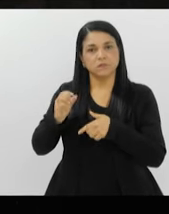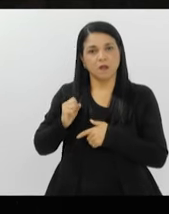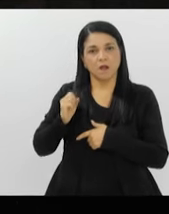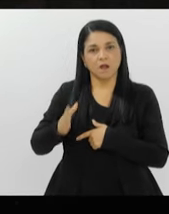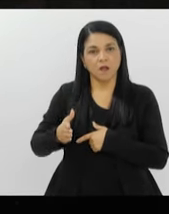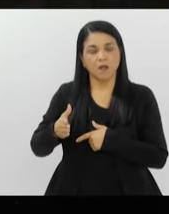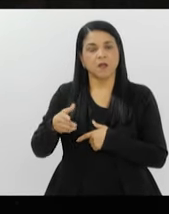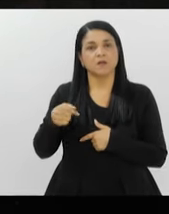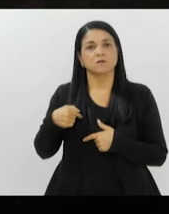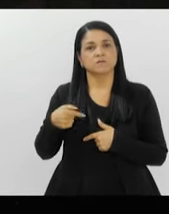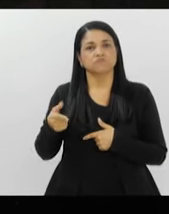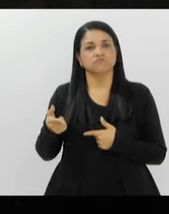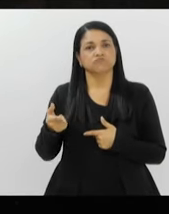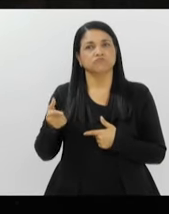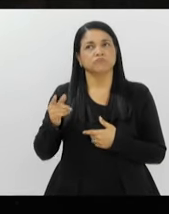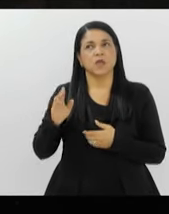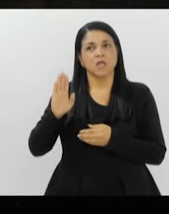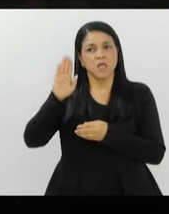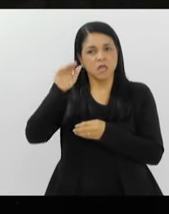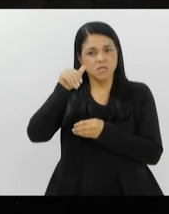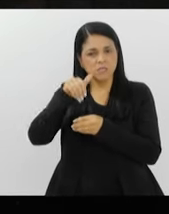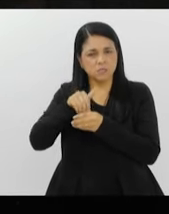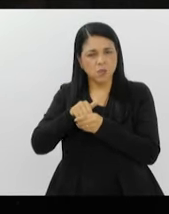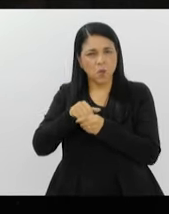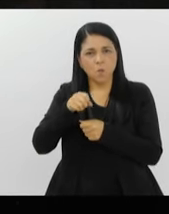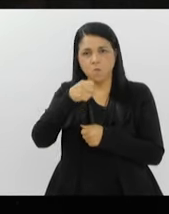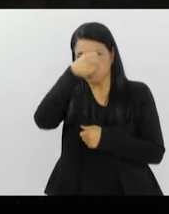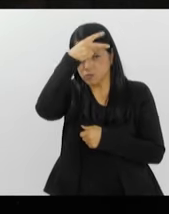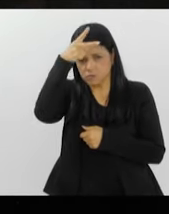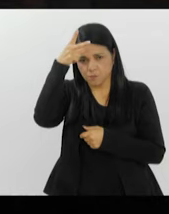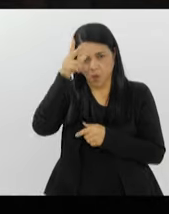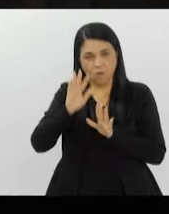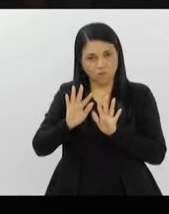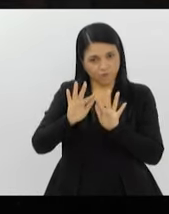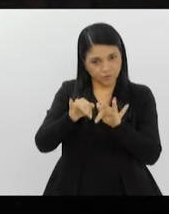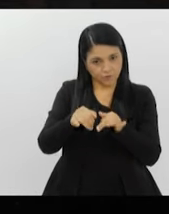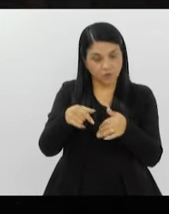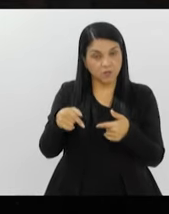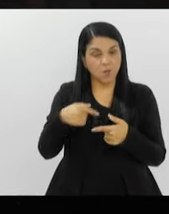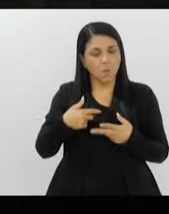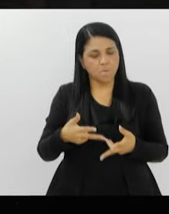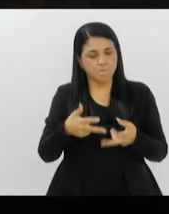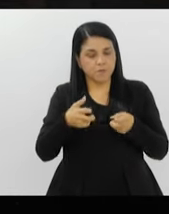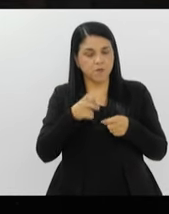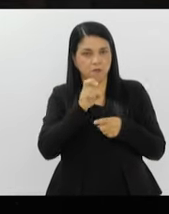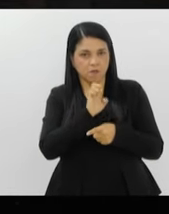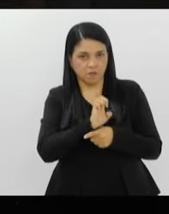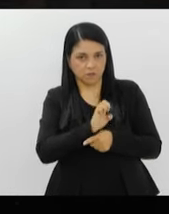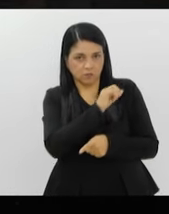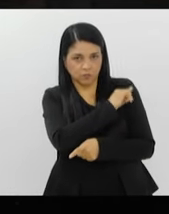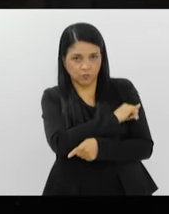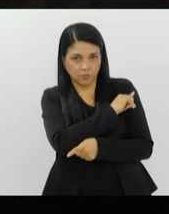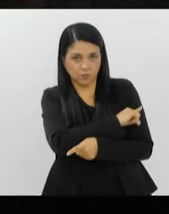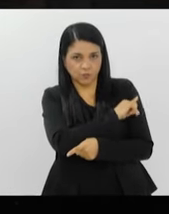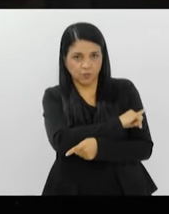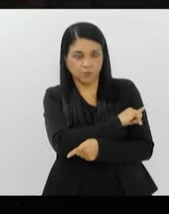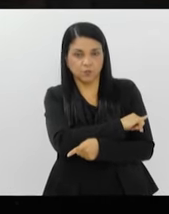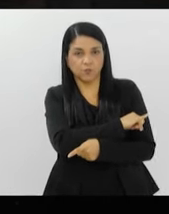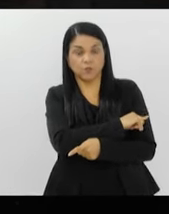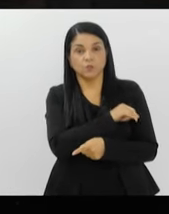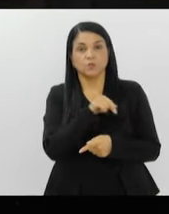sair de eleições municipais e eu vi aqui no Rio de Janeiro